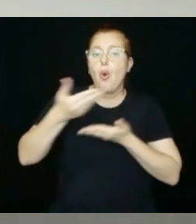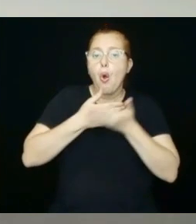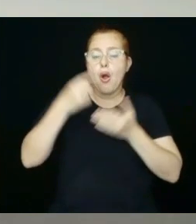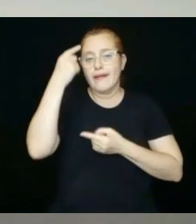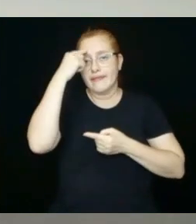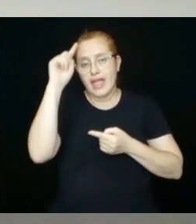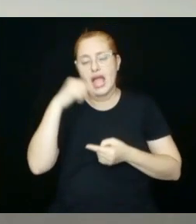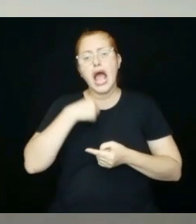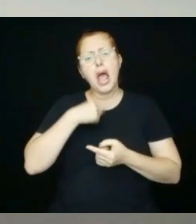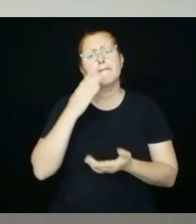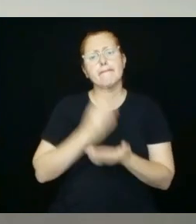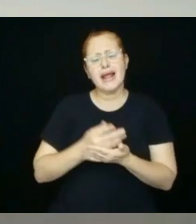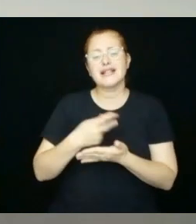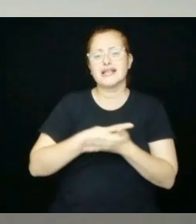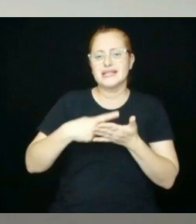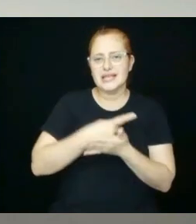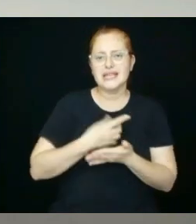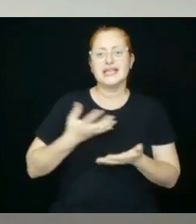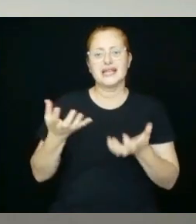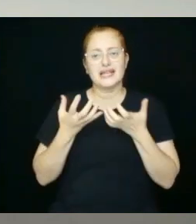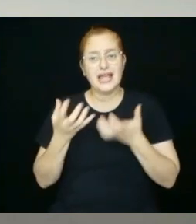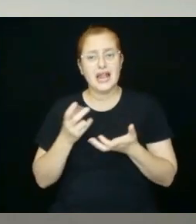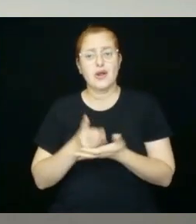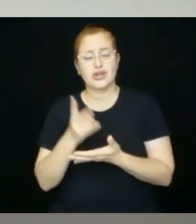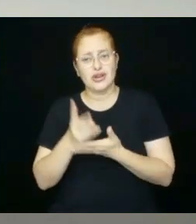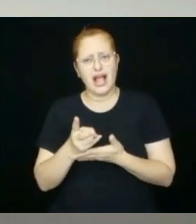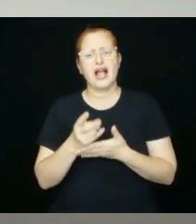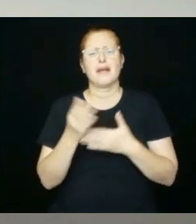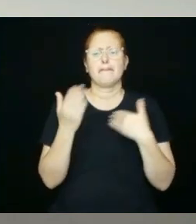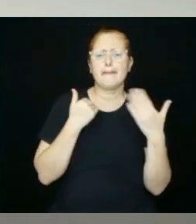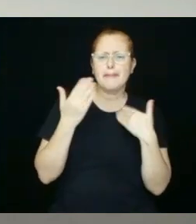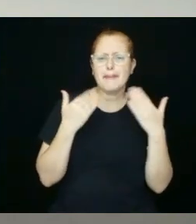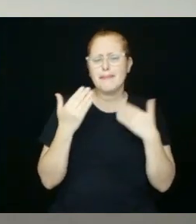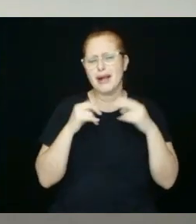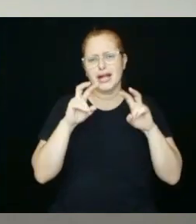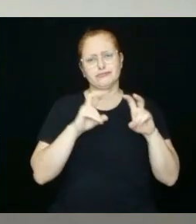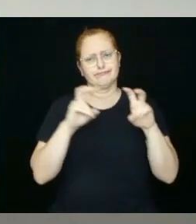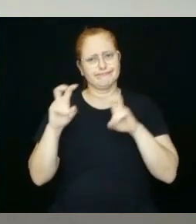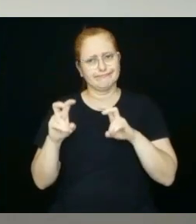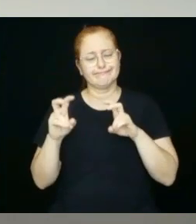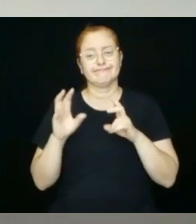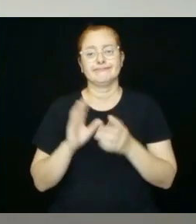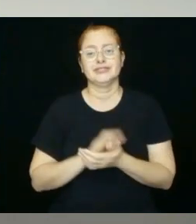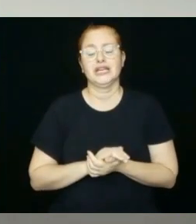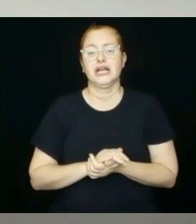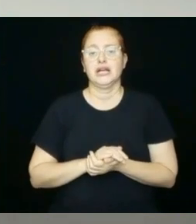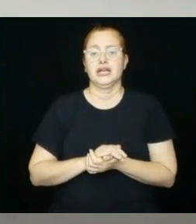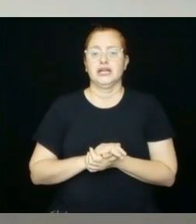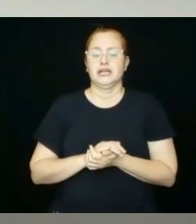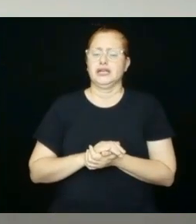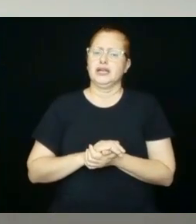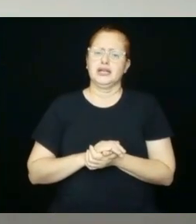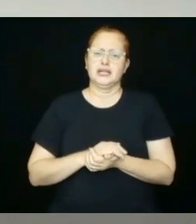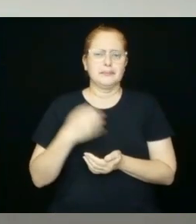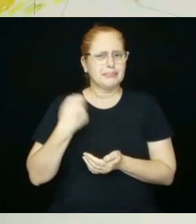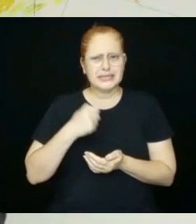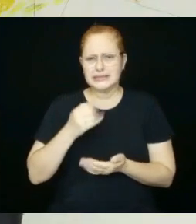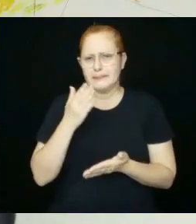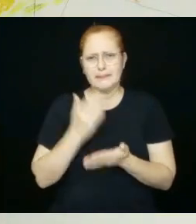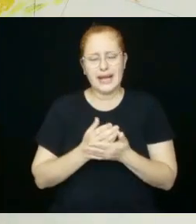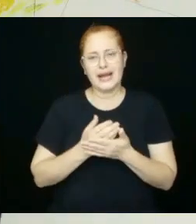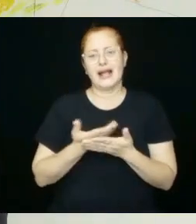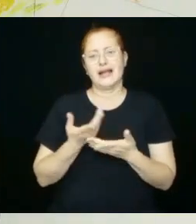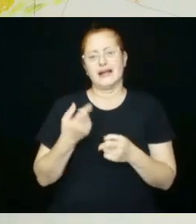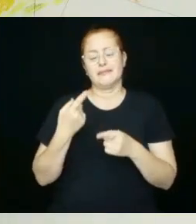assim, eu parei de desenhar, gostaria tanto, assim, e a gente trocava uma ideia sobre, não precisa ter parado, assim, aí